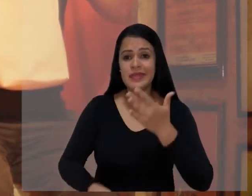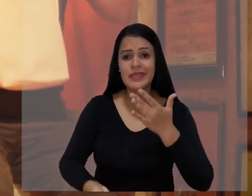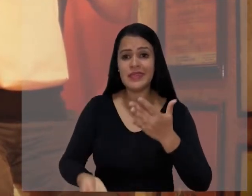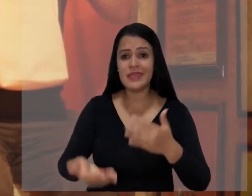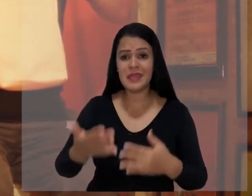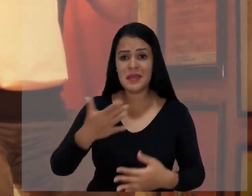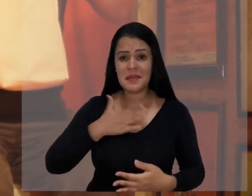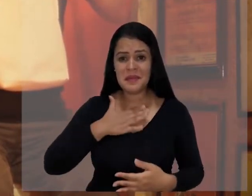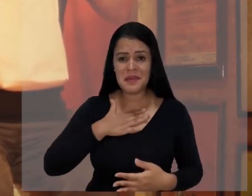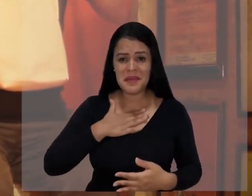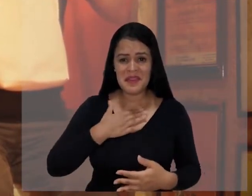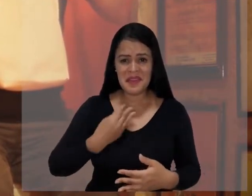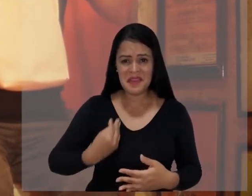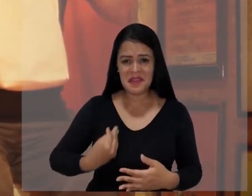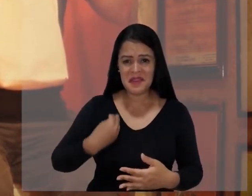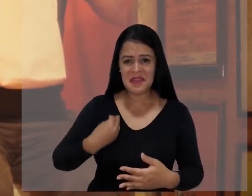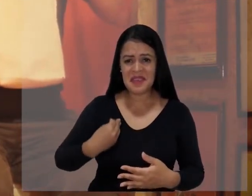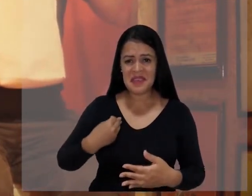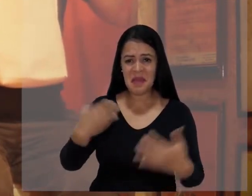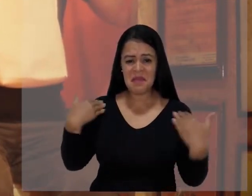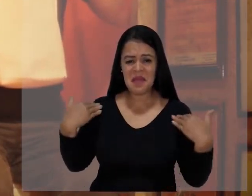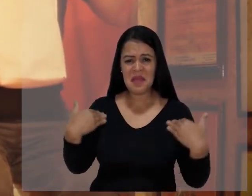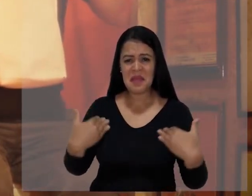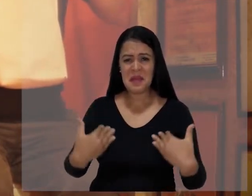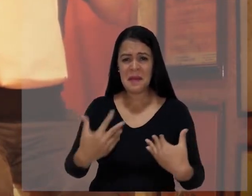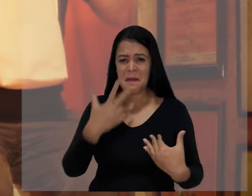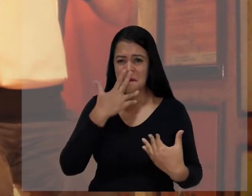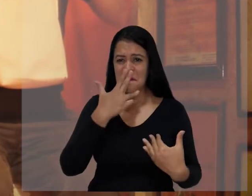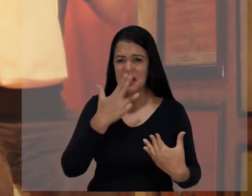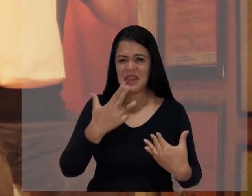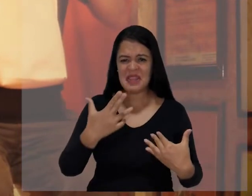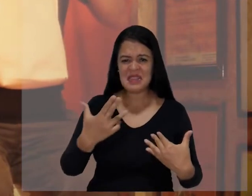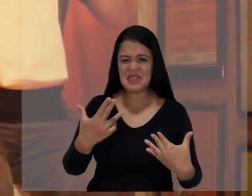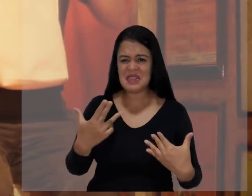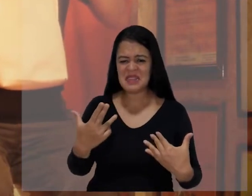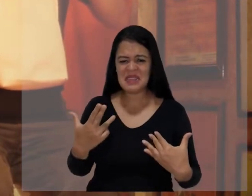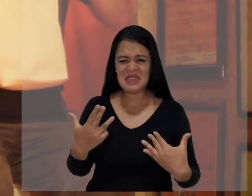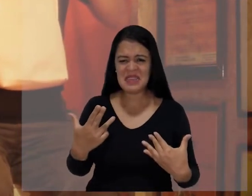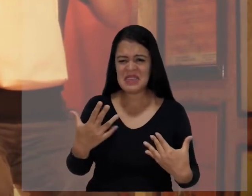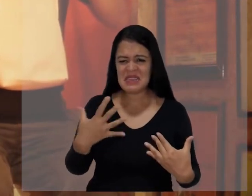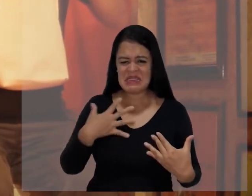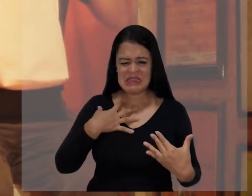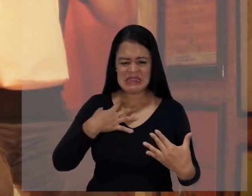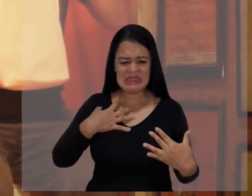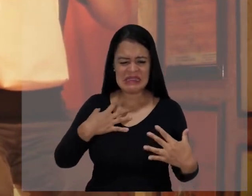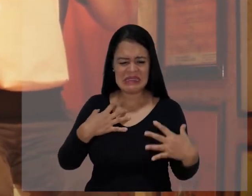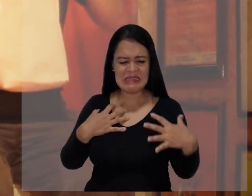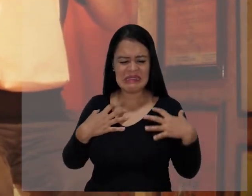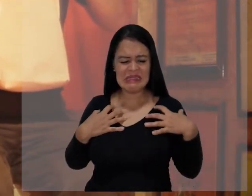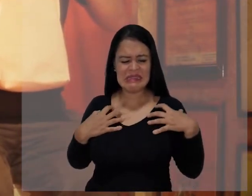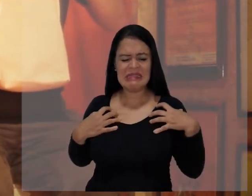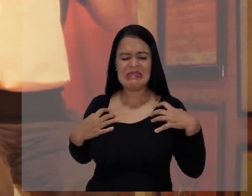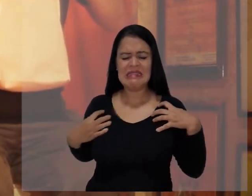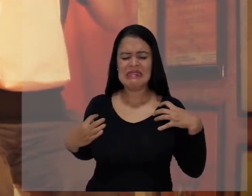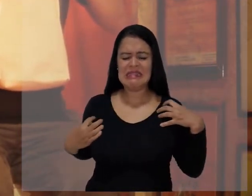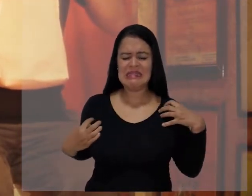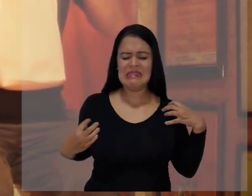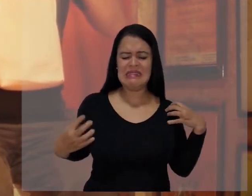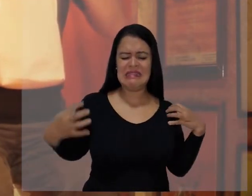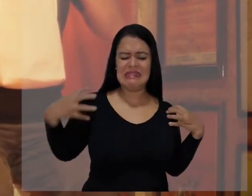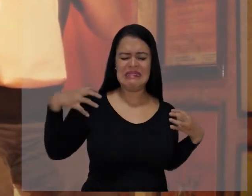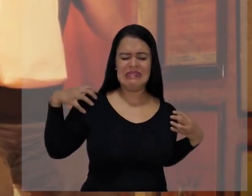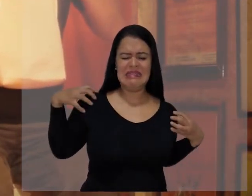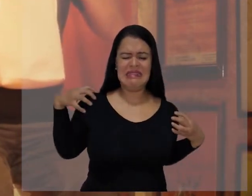Minha carne descascou igual barata. Fiquei sem pele. Descarnada. Crua.